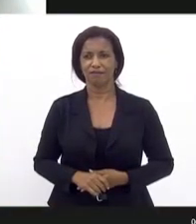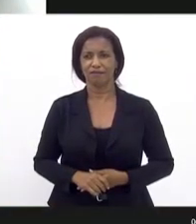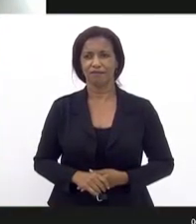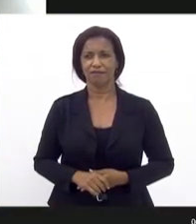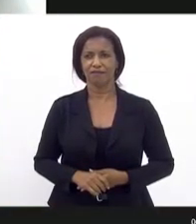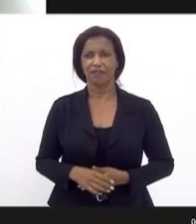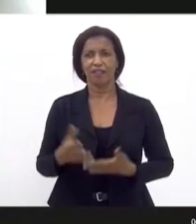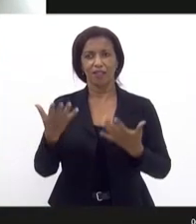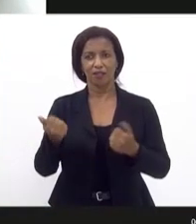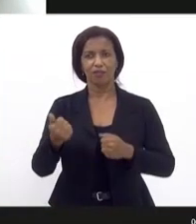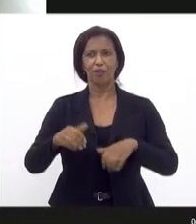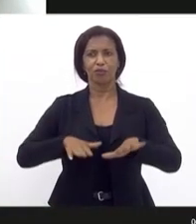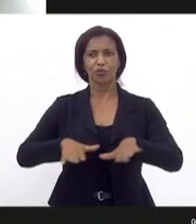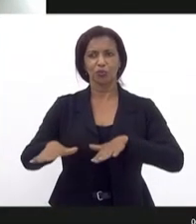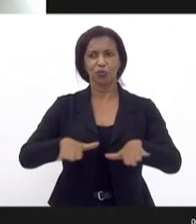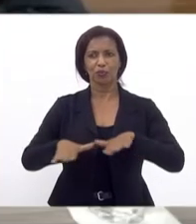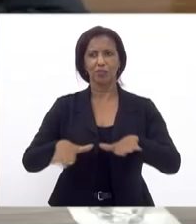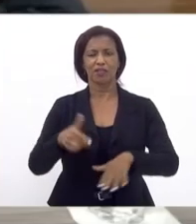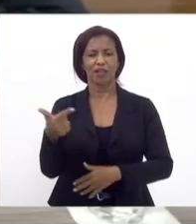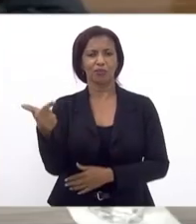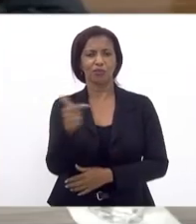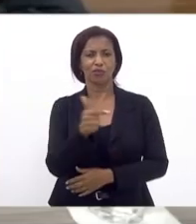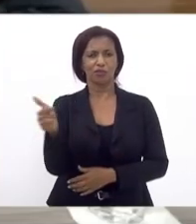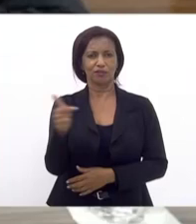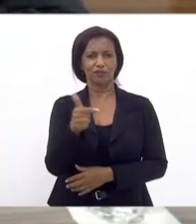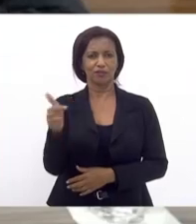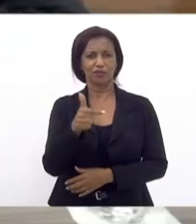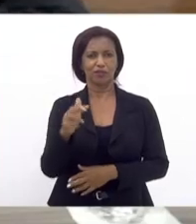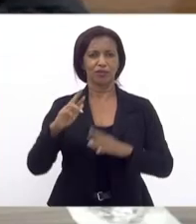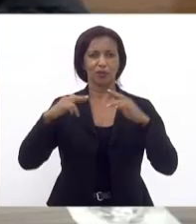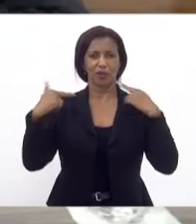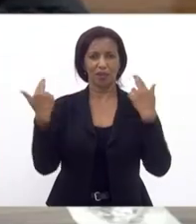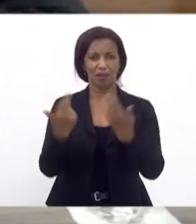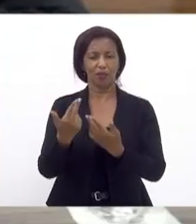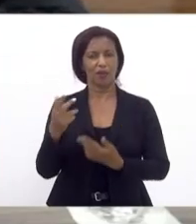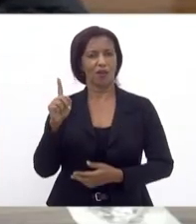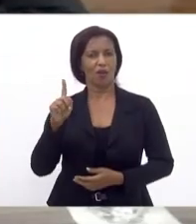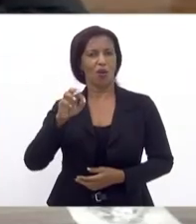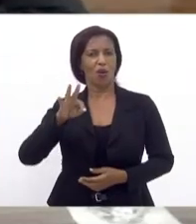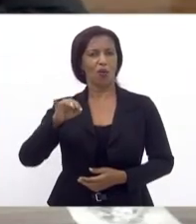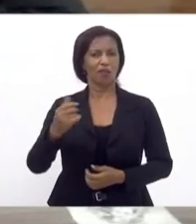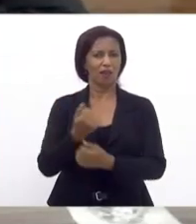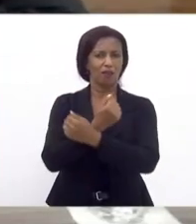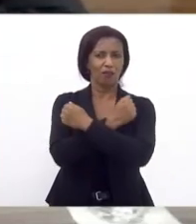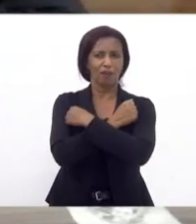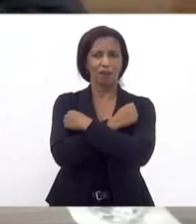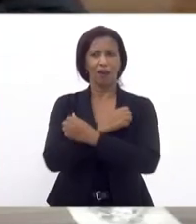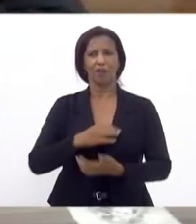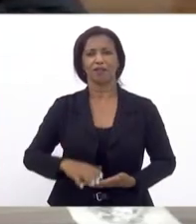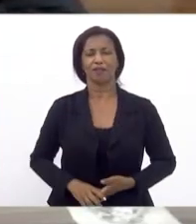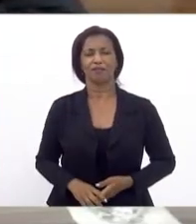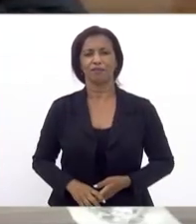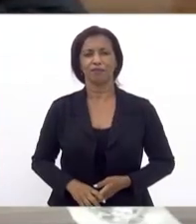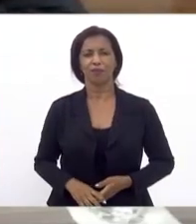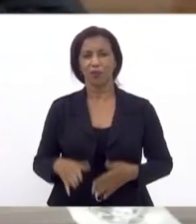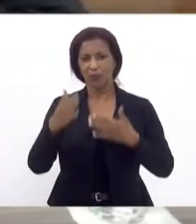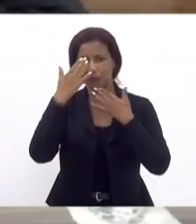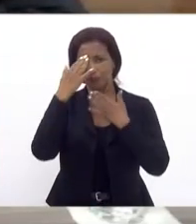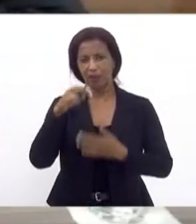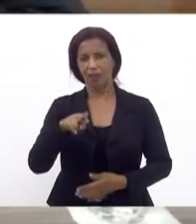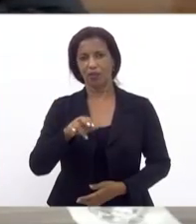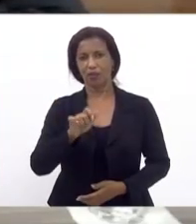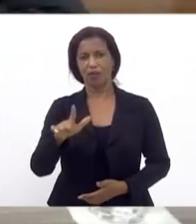Vamos mobilizar aí para o dia 22 e para a audiência lá do Otávio. Um grande abraço, conte conosco. Obrigado, Noel.